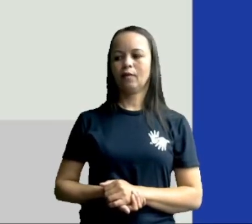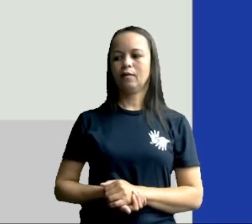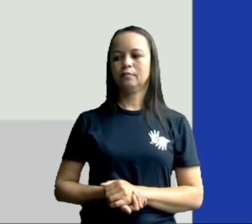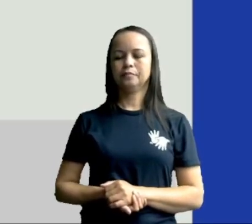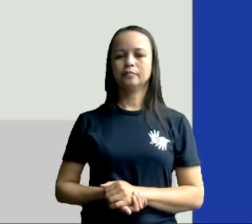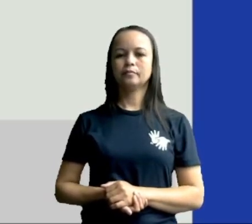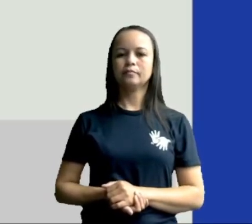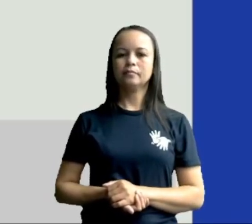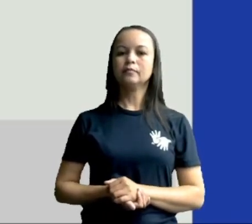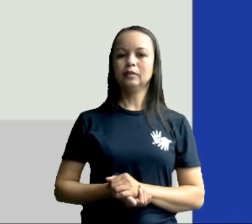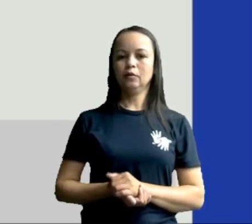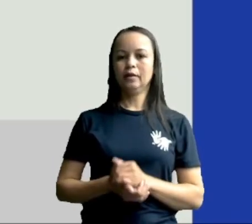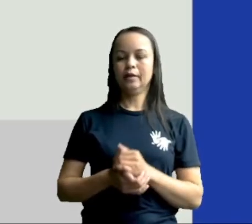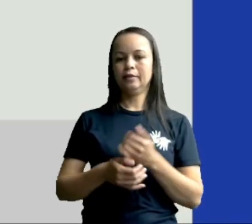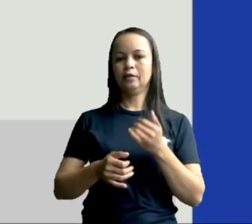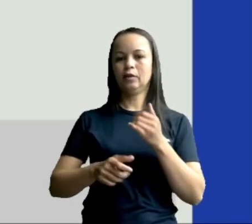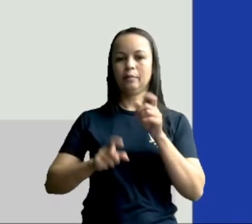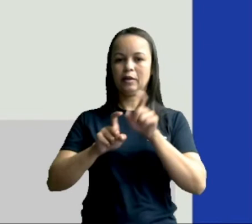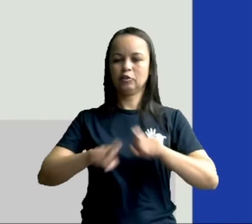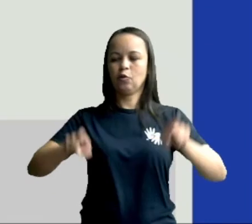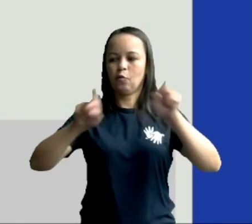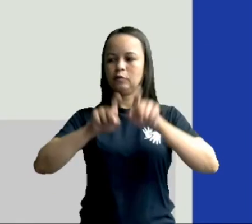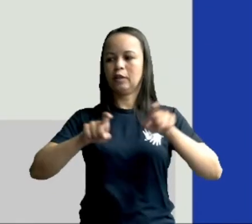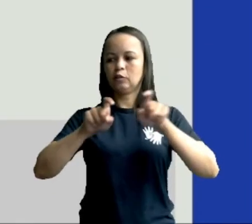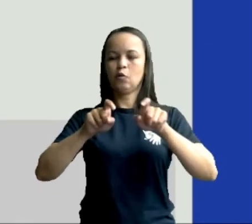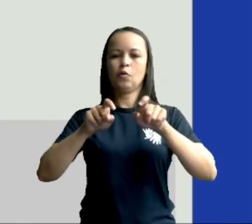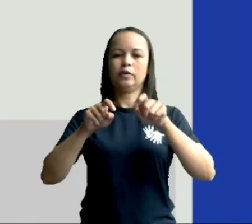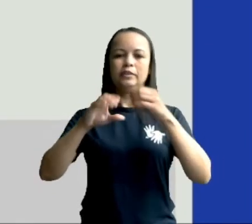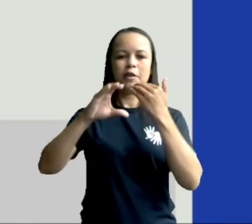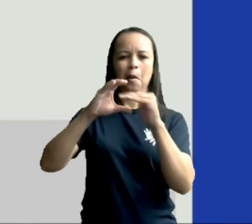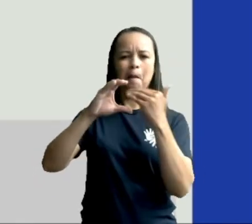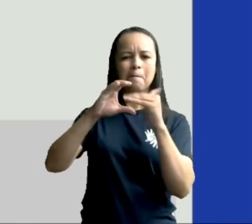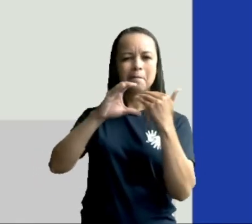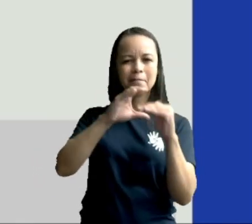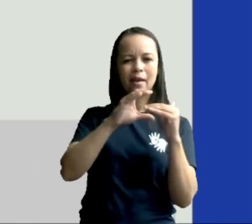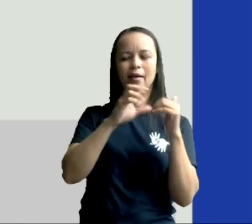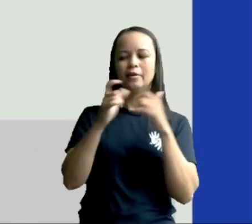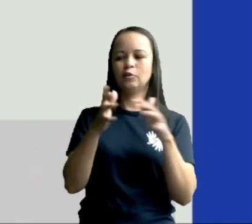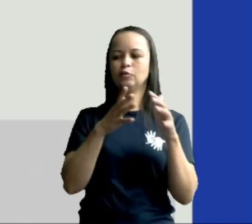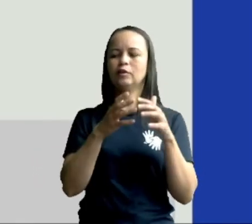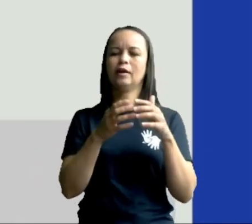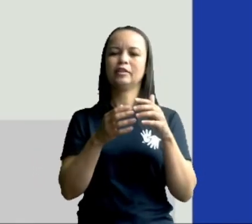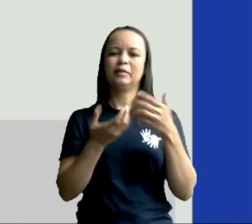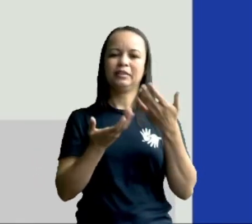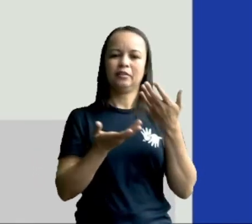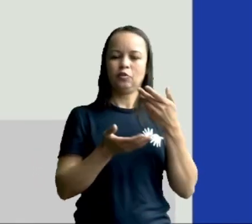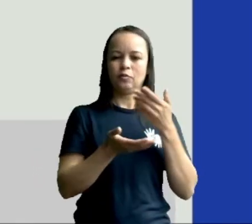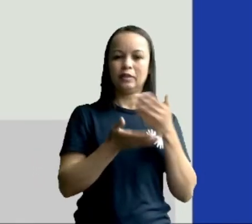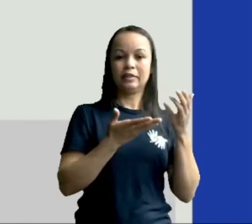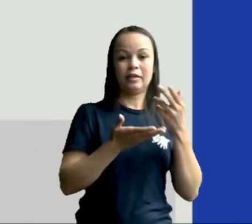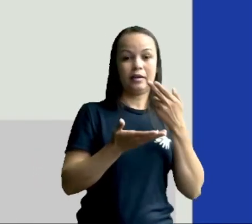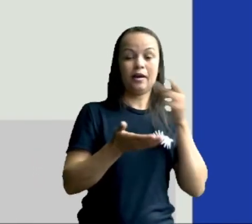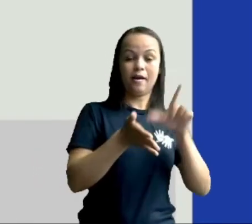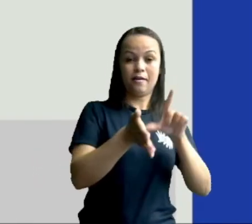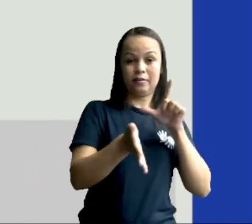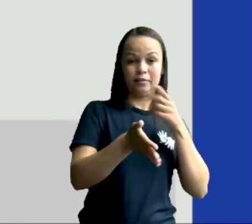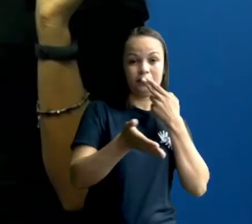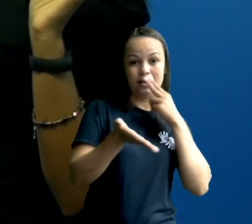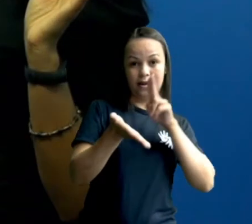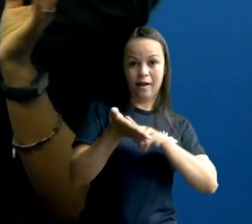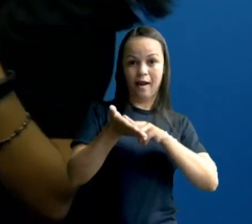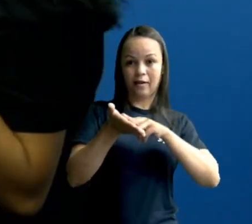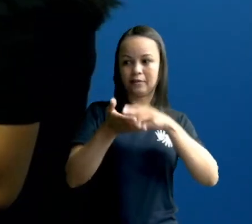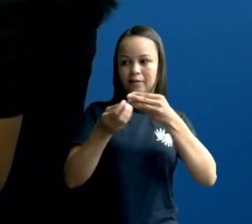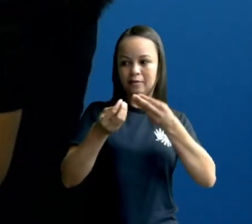Seguindo, olha aí a imagem, computadores e e-mails, as mensagens deixaram de ser cartas, de botar dentro da garrafinha e no